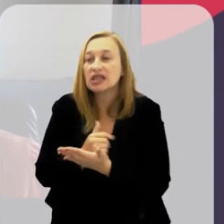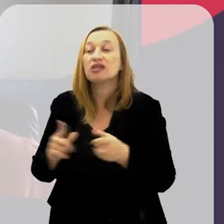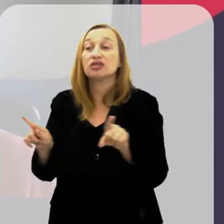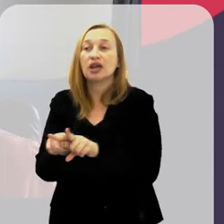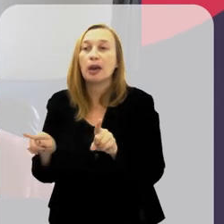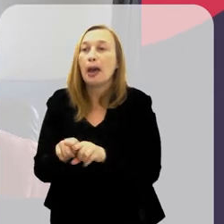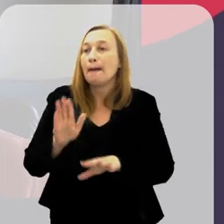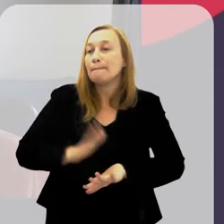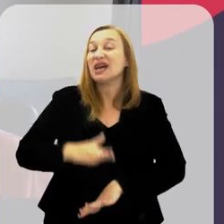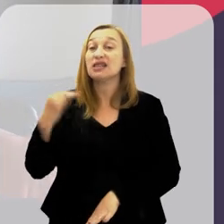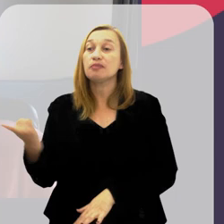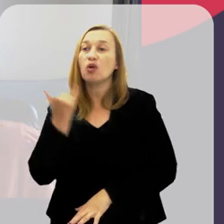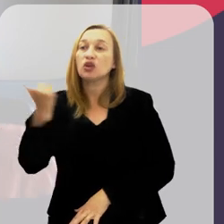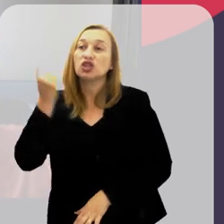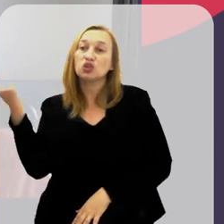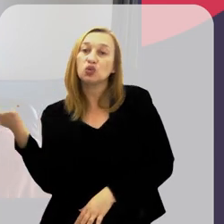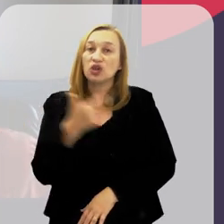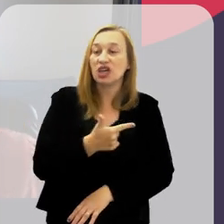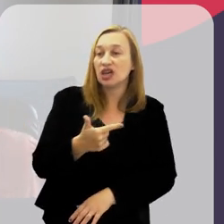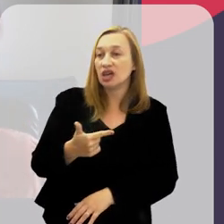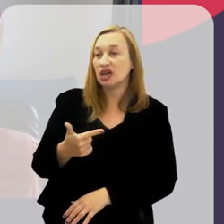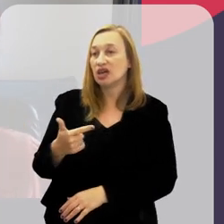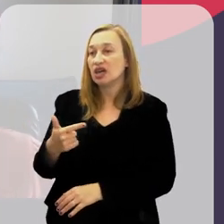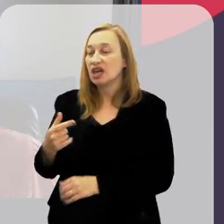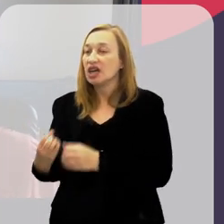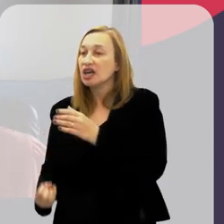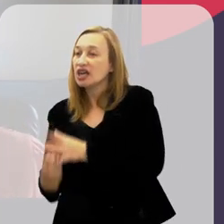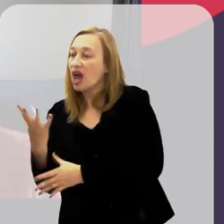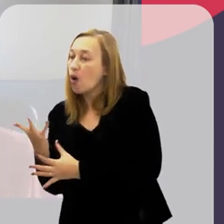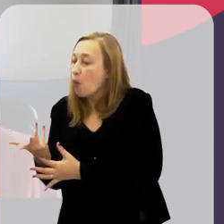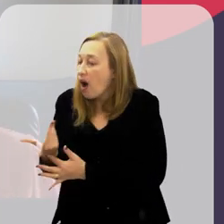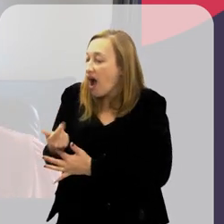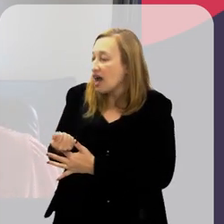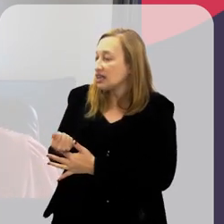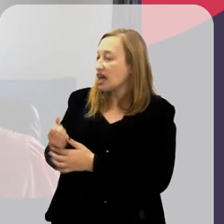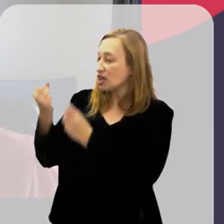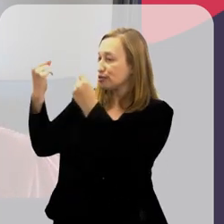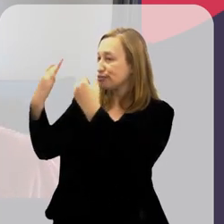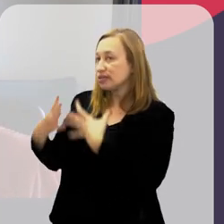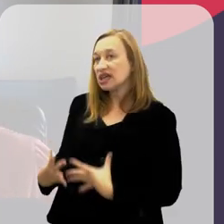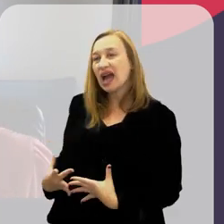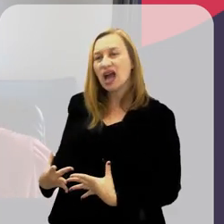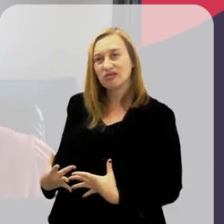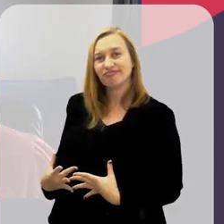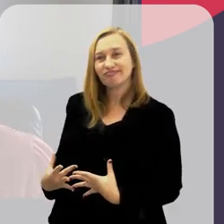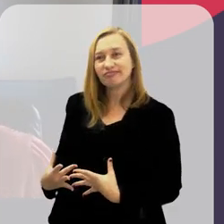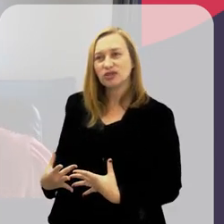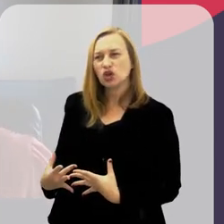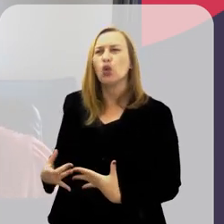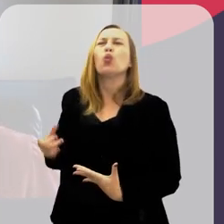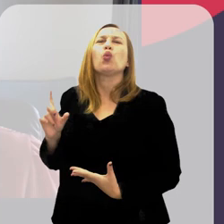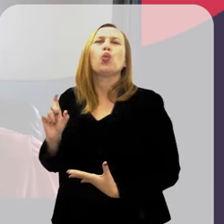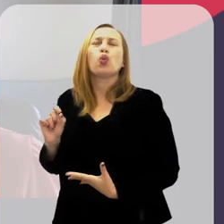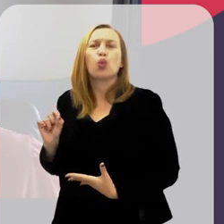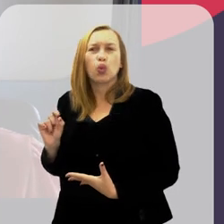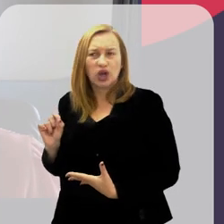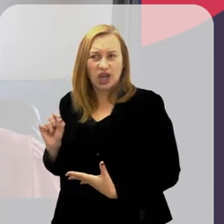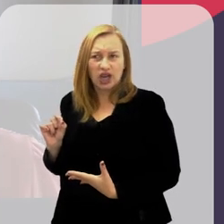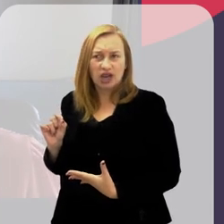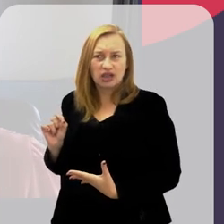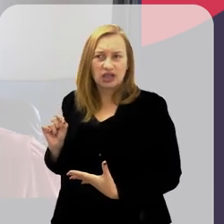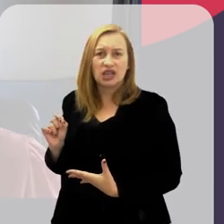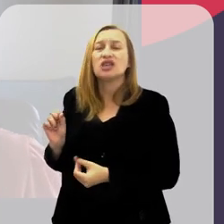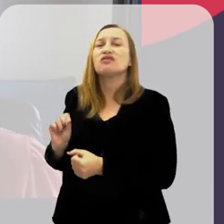expressivos. E mais importante do que fazer aquela arte era explicar, né, o que que você